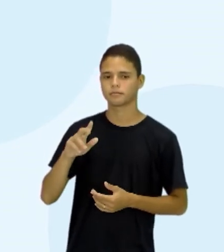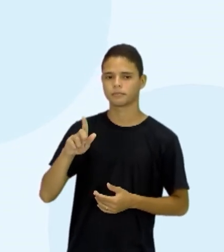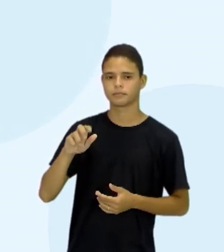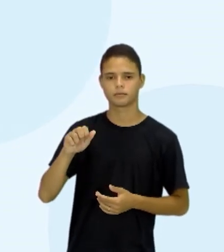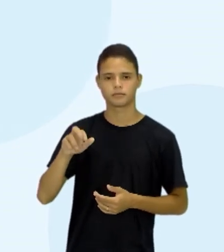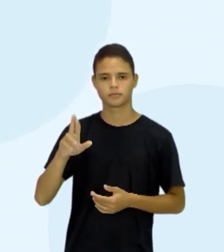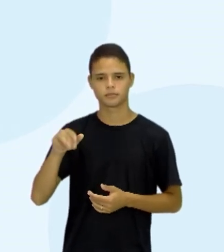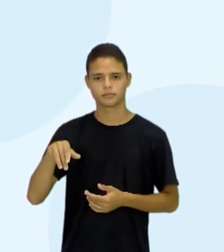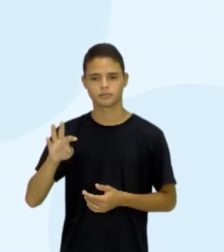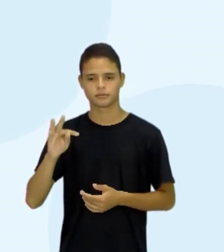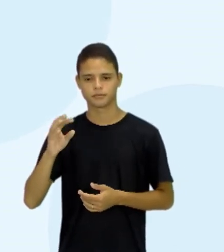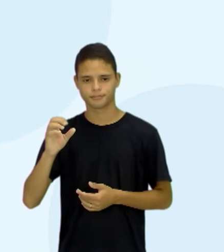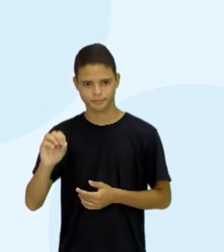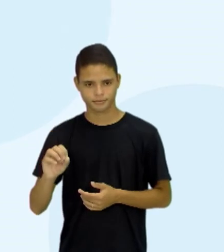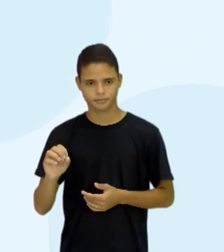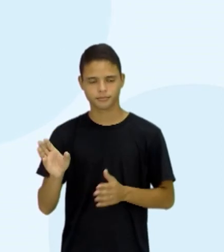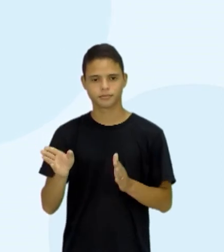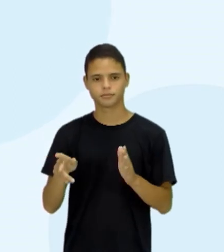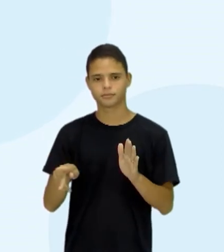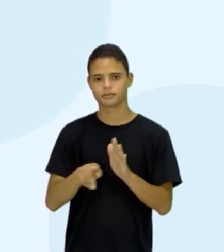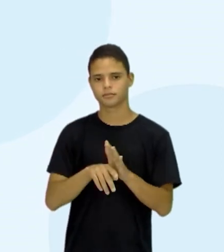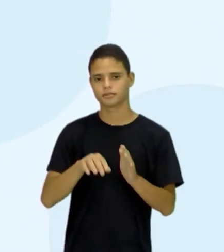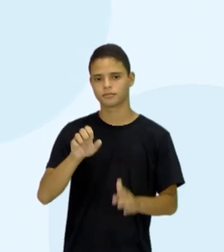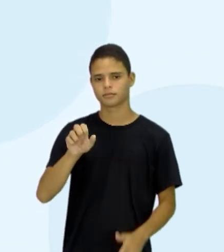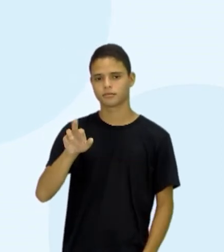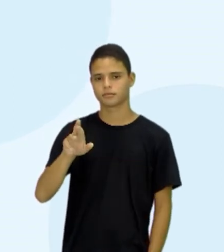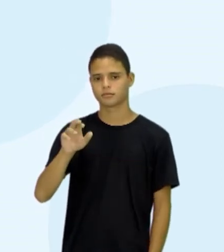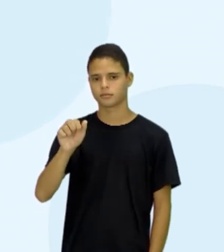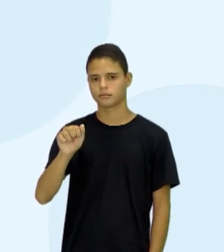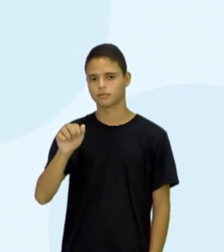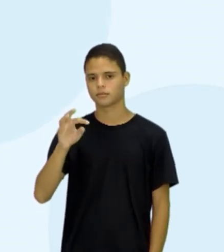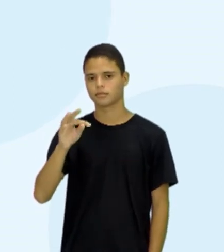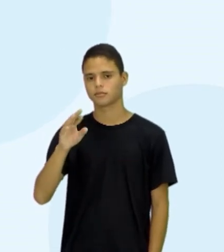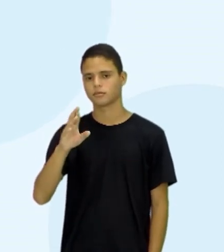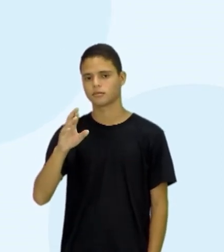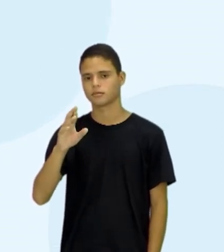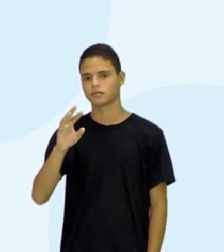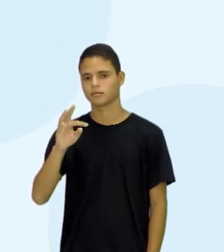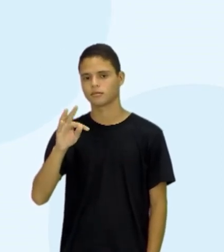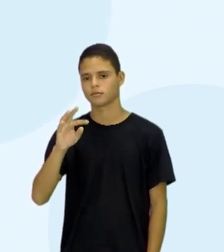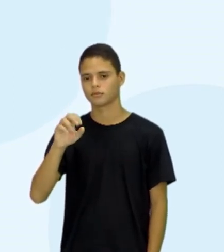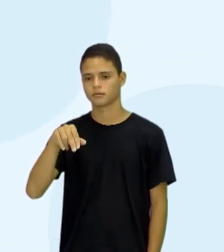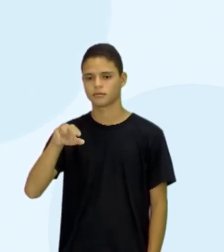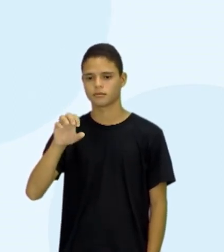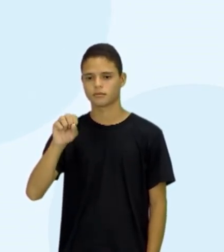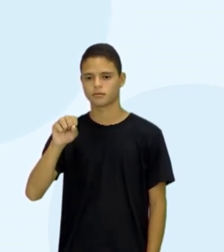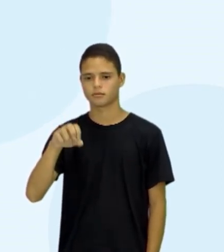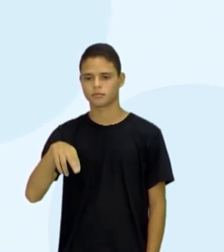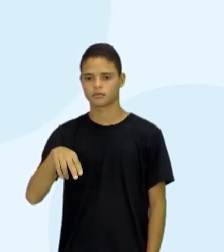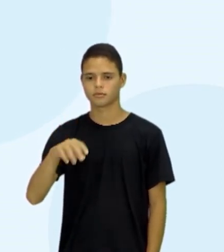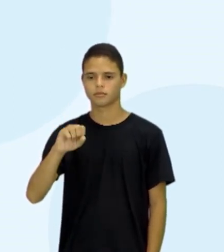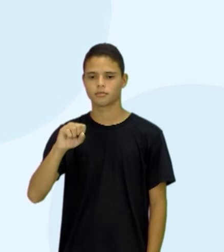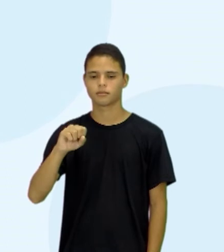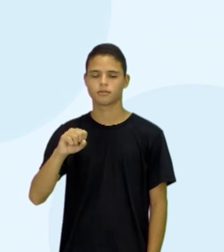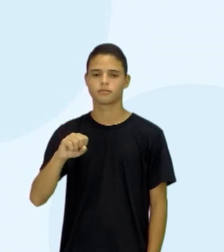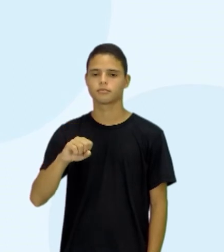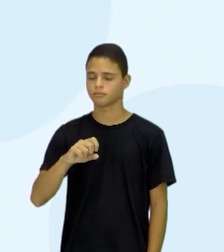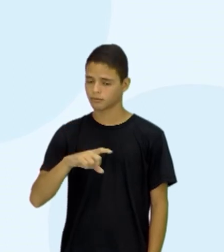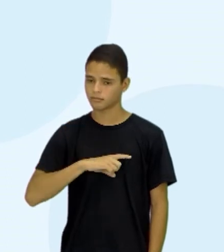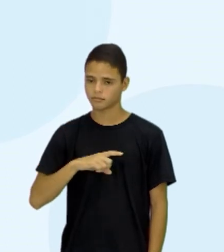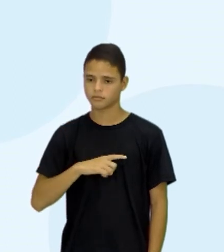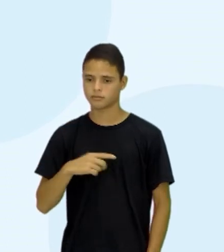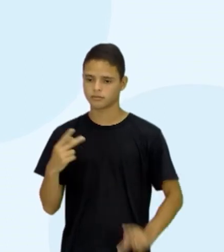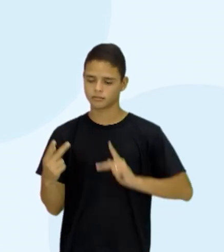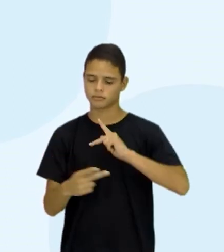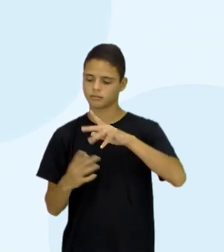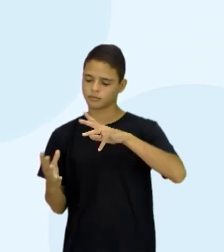Eratóstenes. Acho que não é assim que escreve, não, hein? Bom, o argumento geométrico. Como a Terra tem um